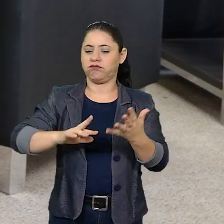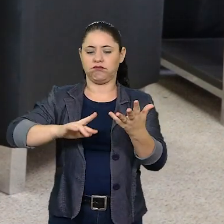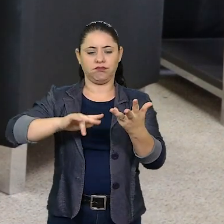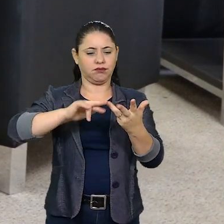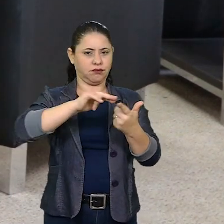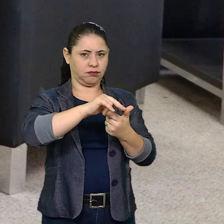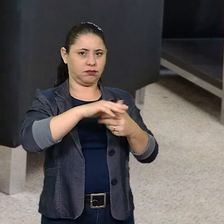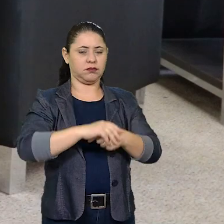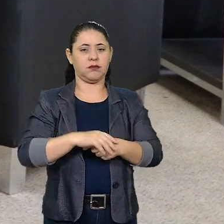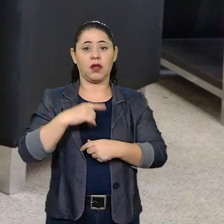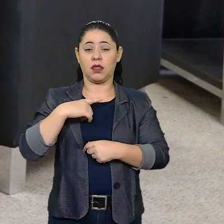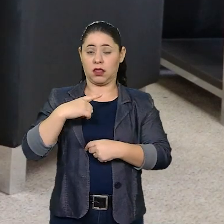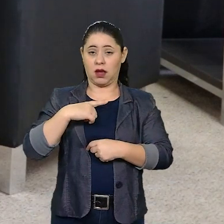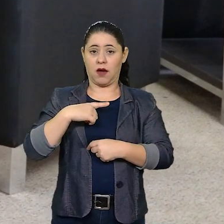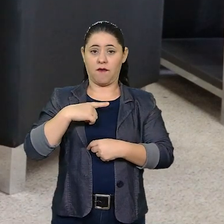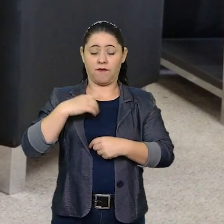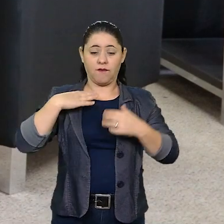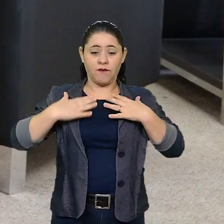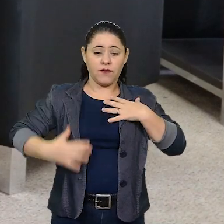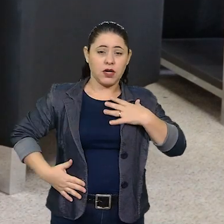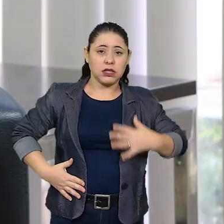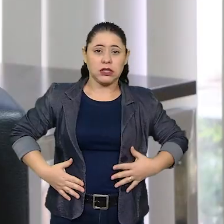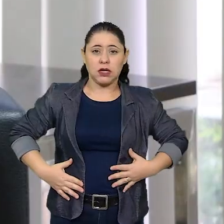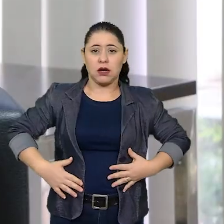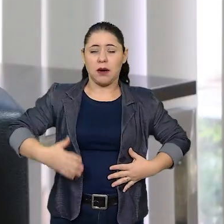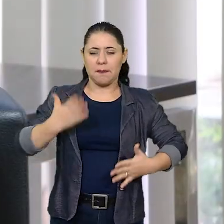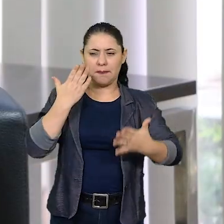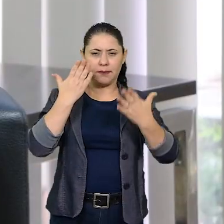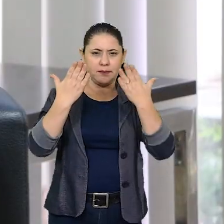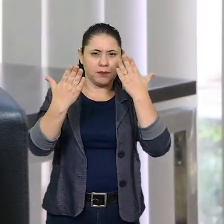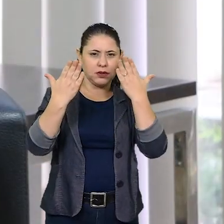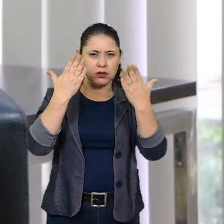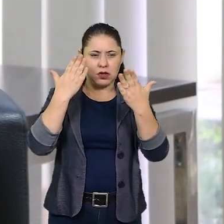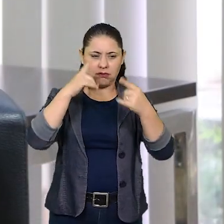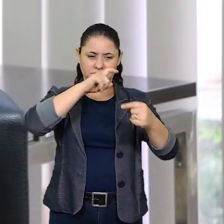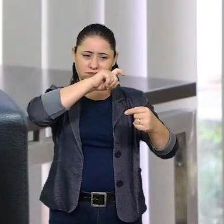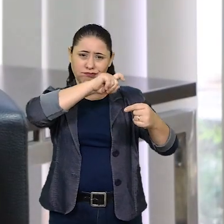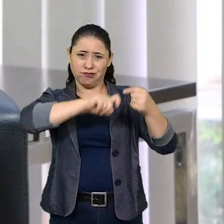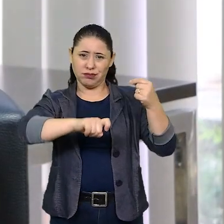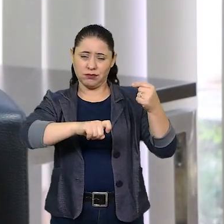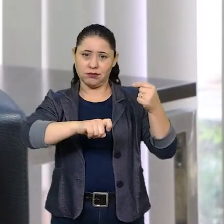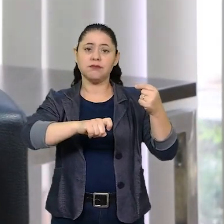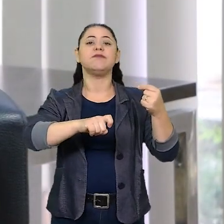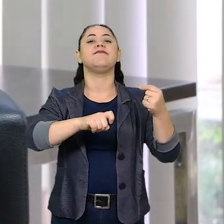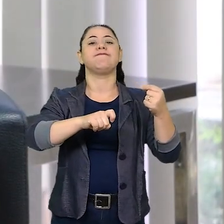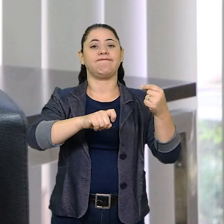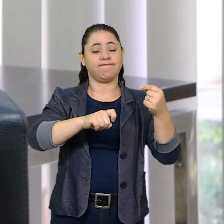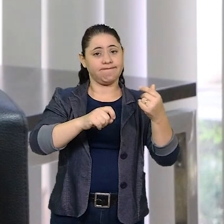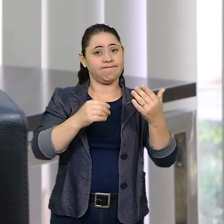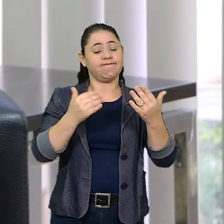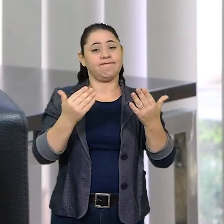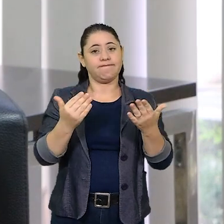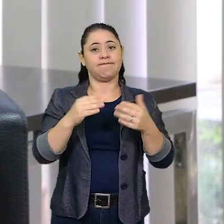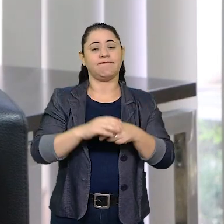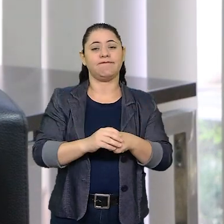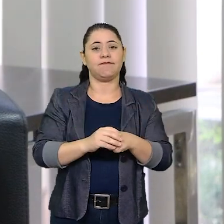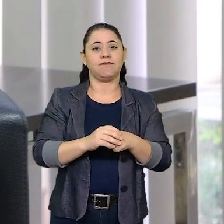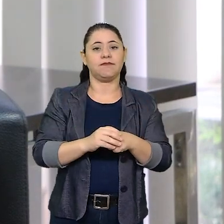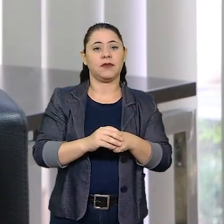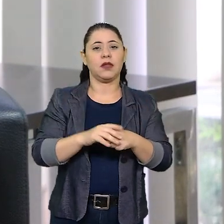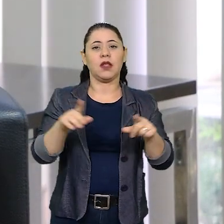várias formas de violência, tanto a violência física, psicológica, violência sexual, né, no caso,